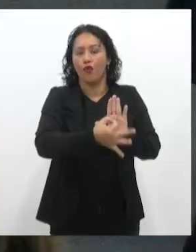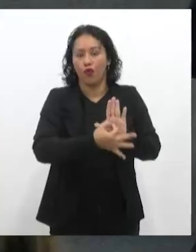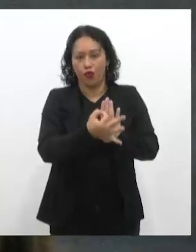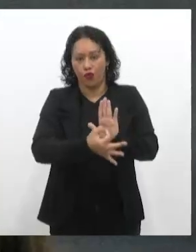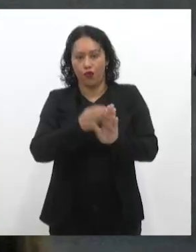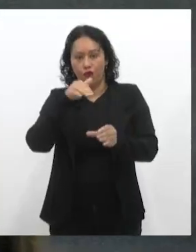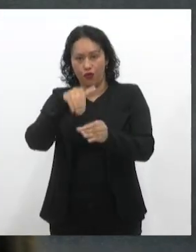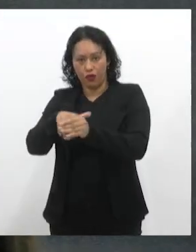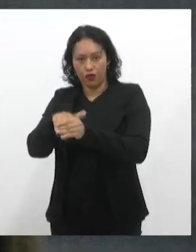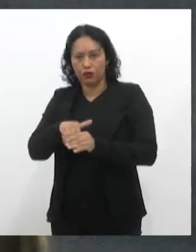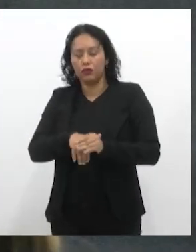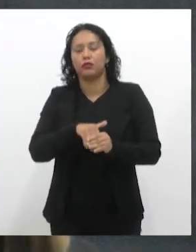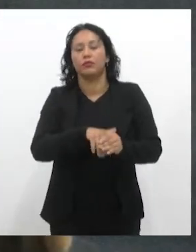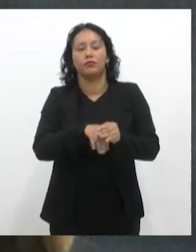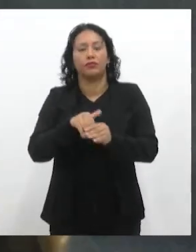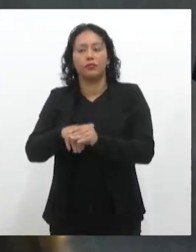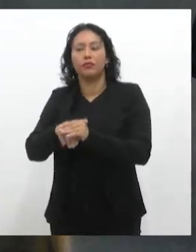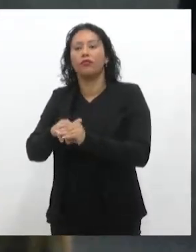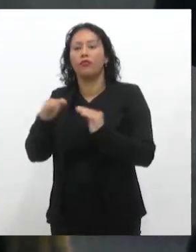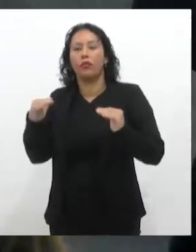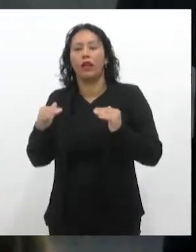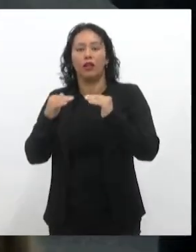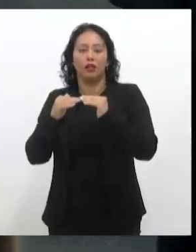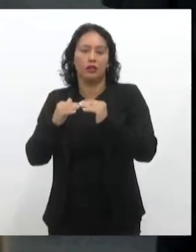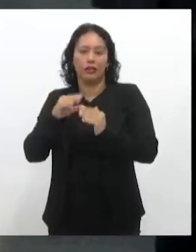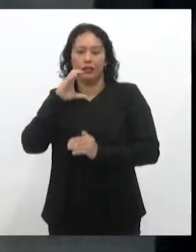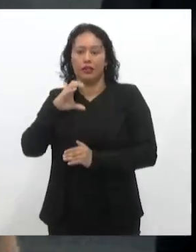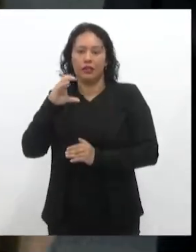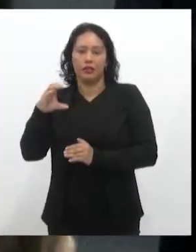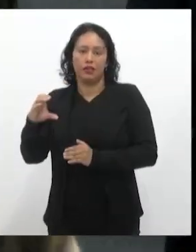parecer da CCJ.